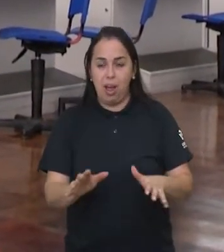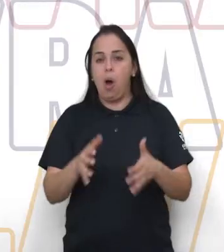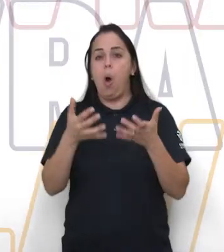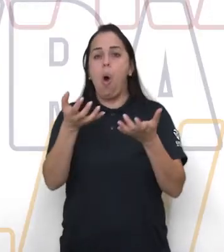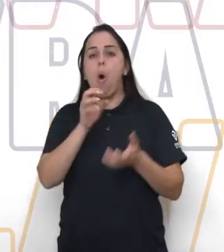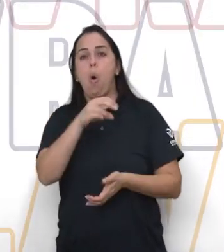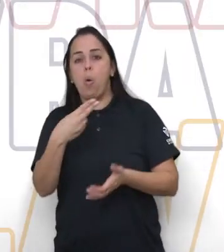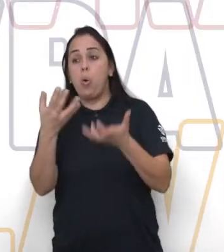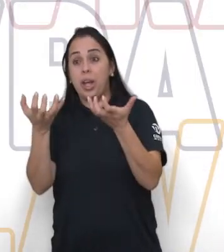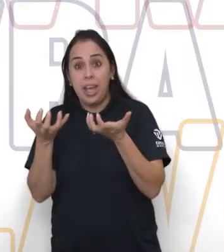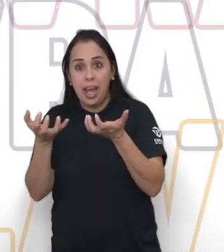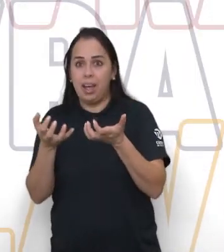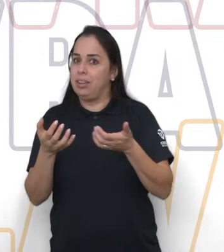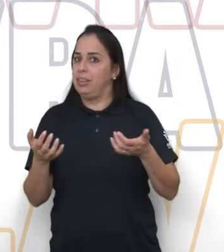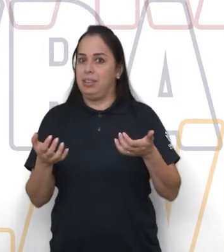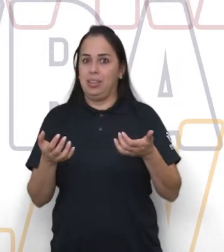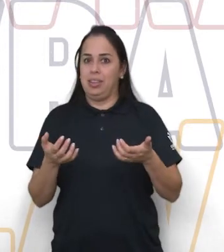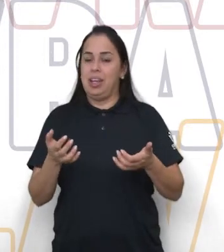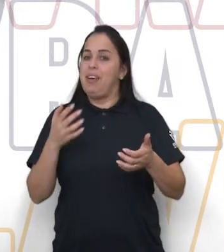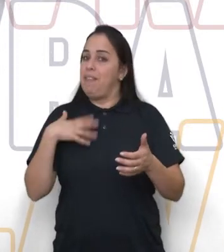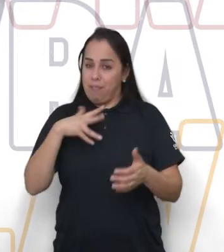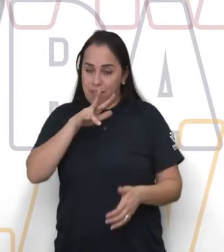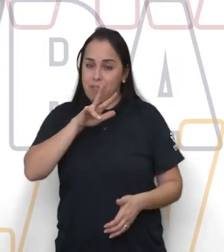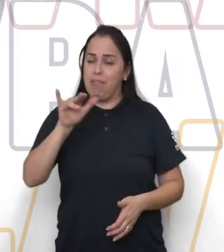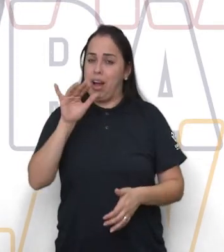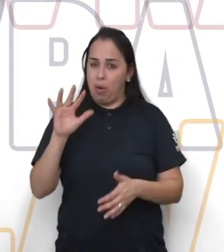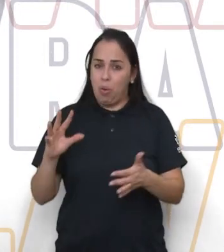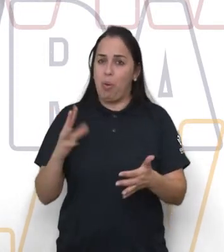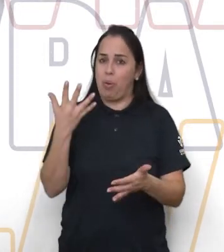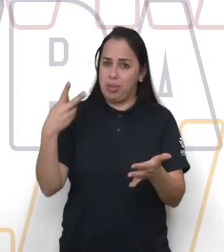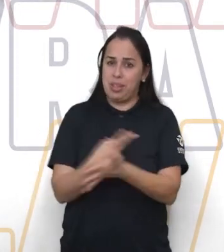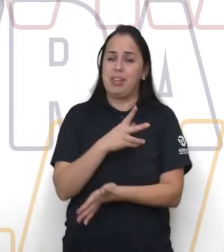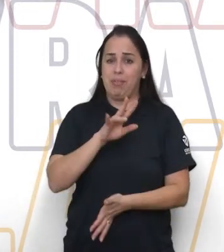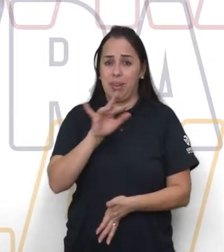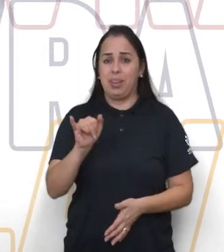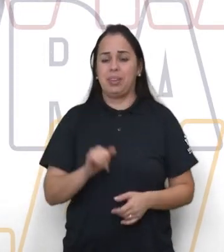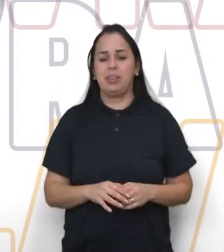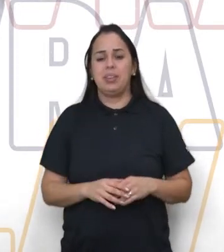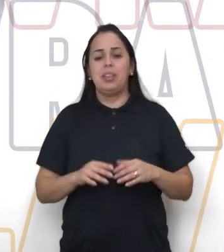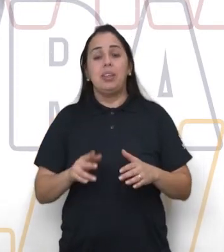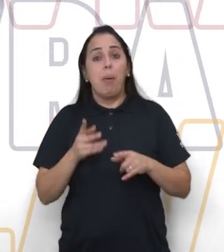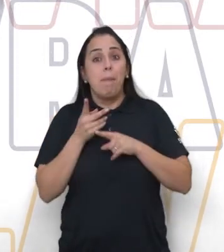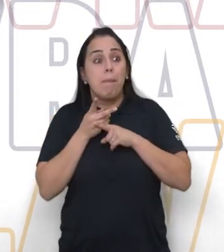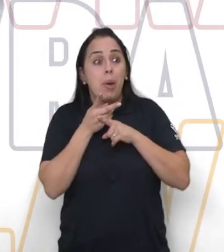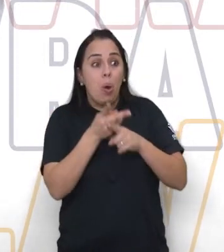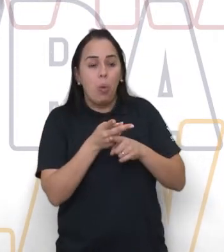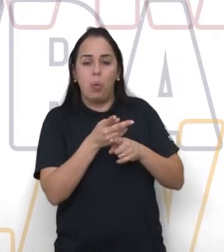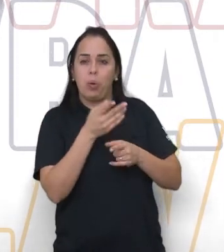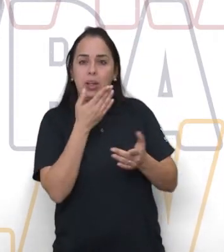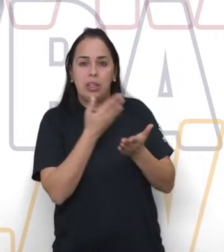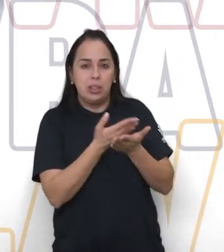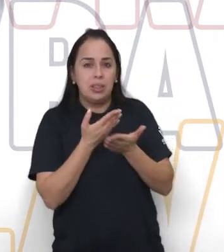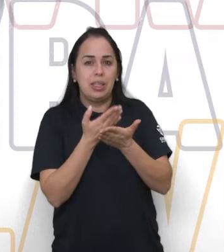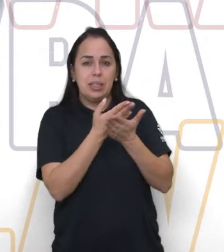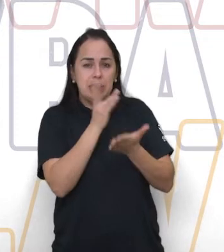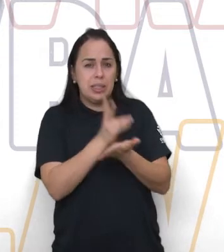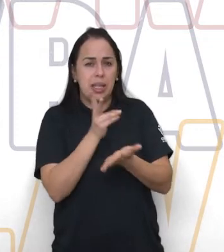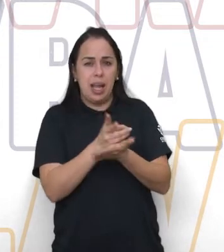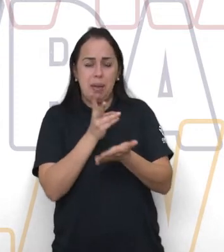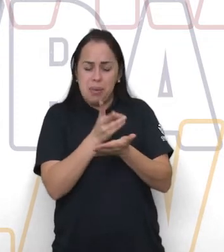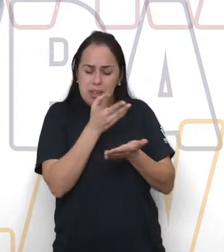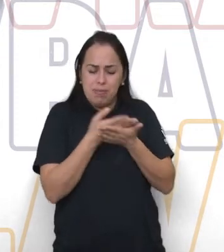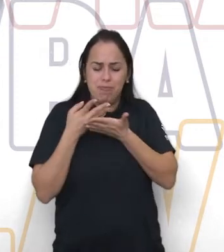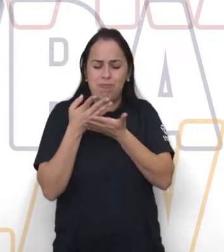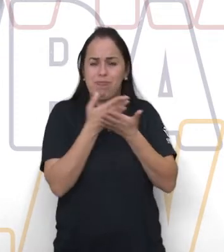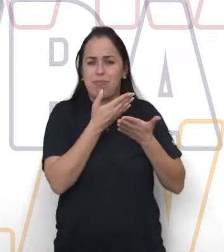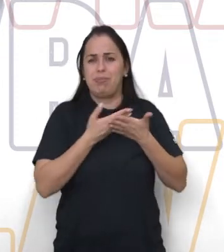participar disso Isso vai acontecer você querendo ou não querendo então procurem sempre sempre